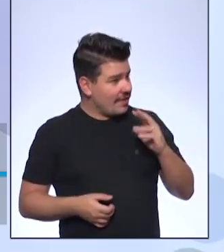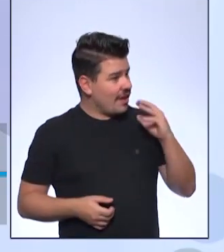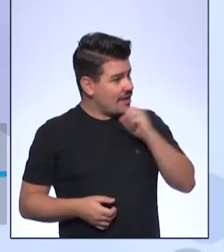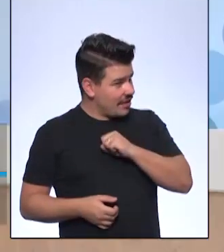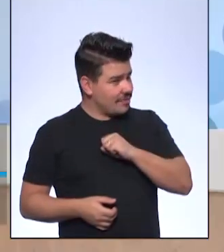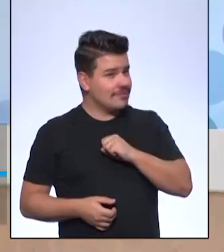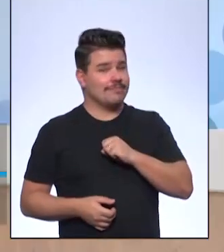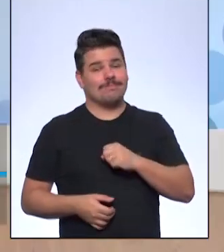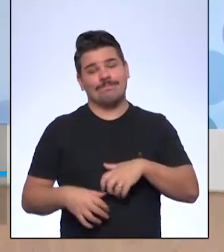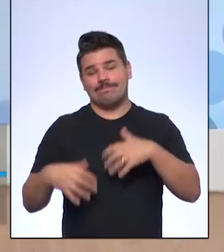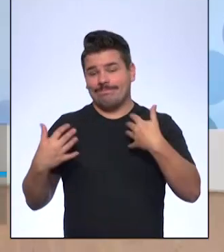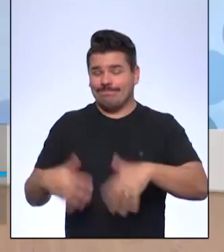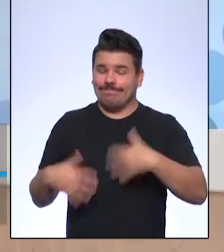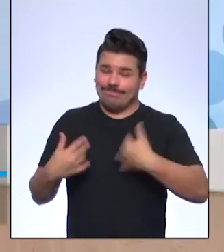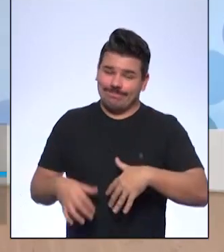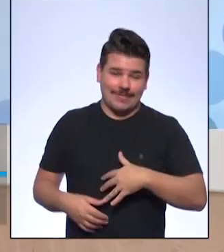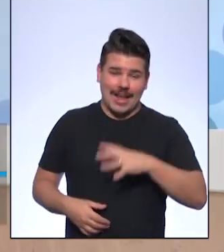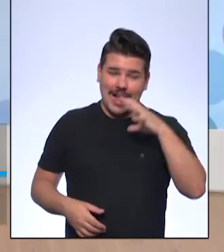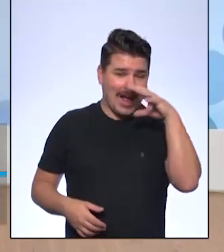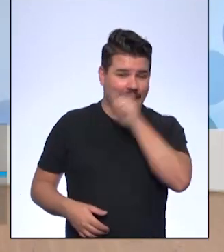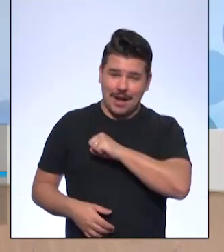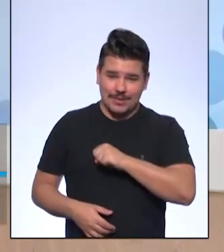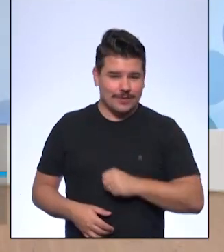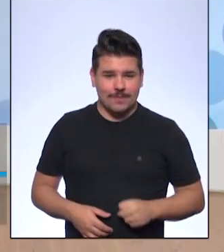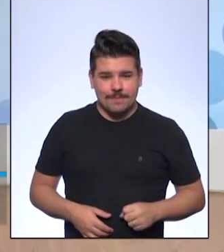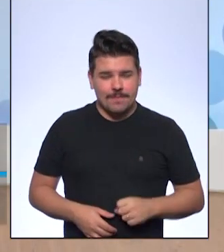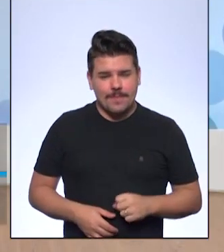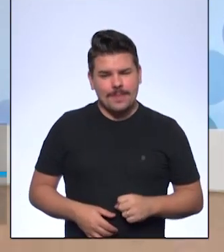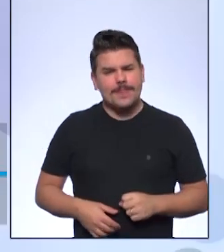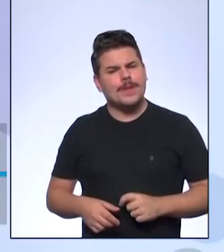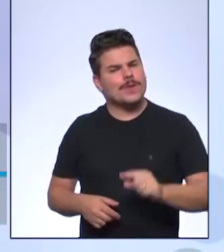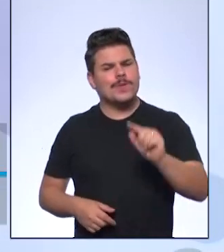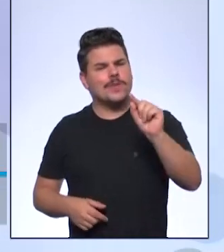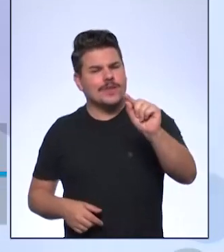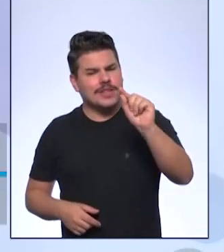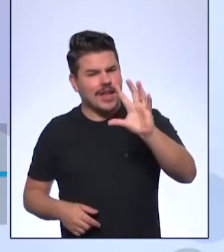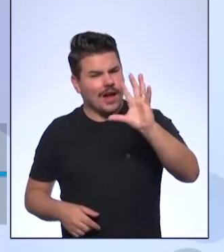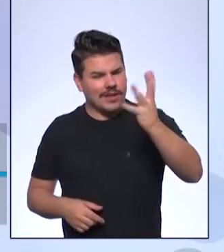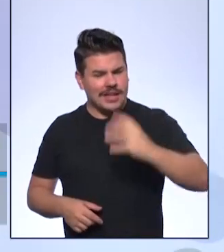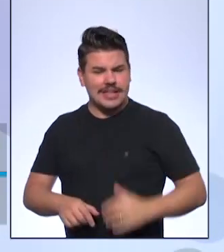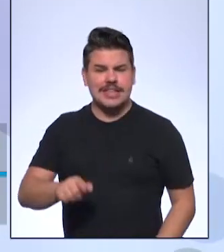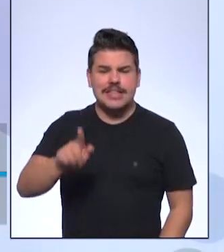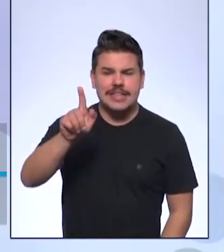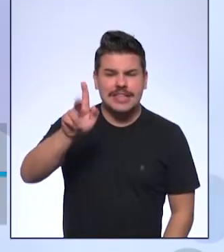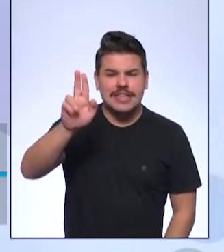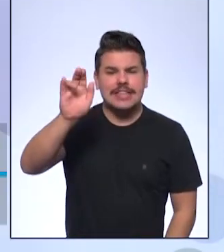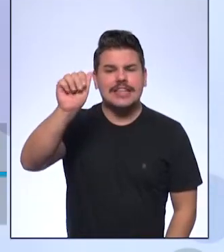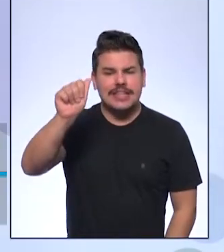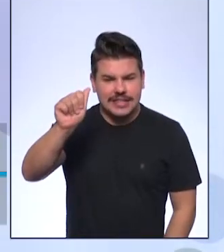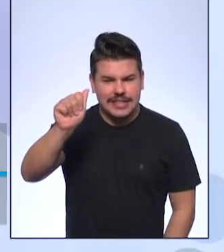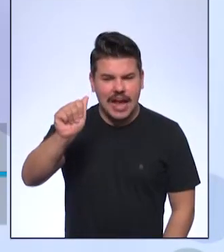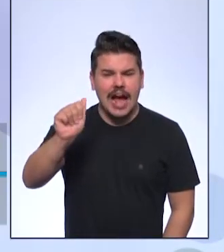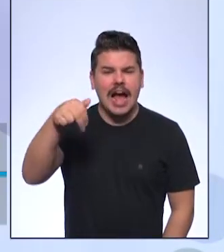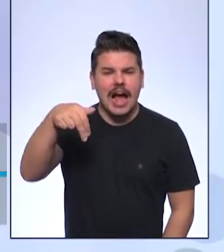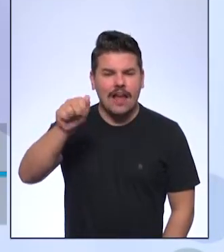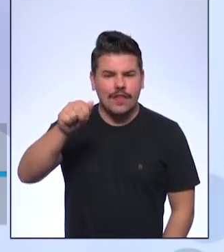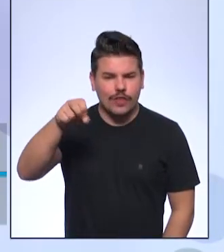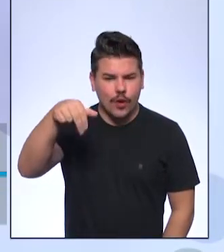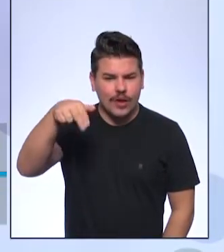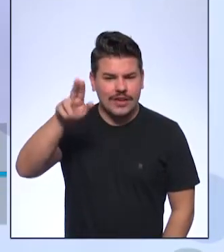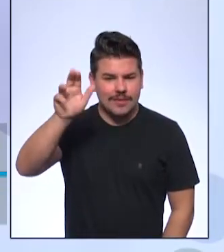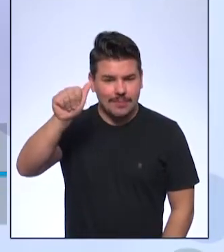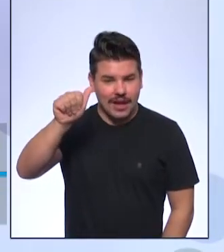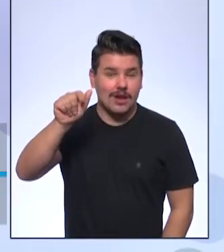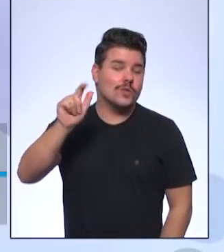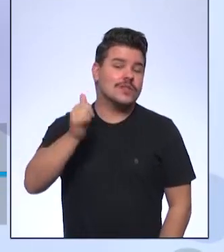aqui? Eu estou eficiente. Sobre guia anônima. O que acontece? A guia anônima, ela não deixa um rastro no seu